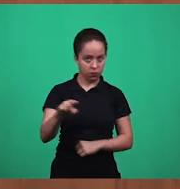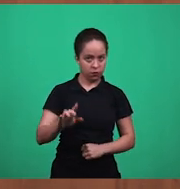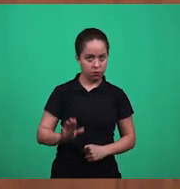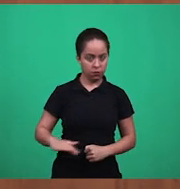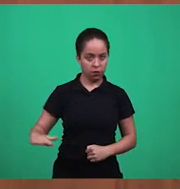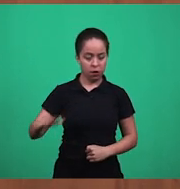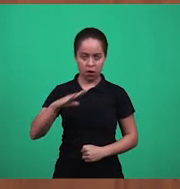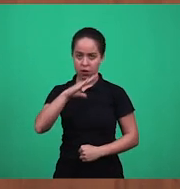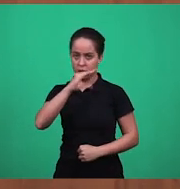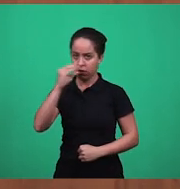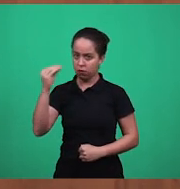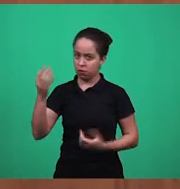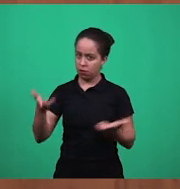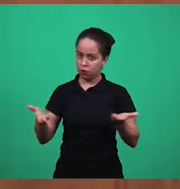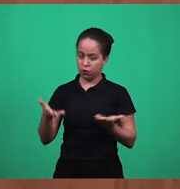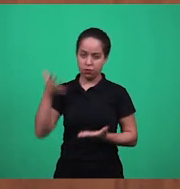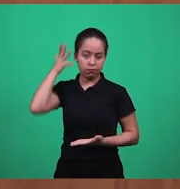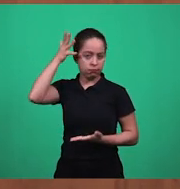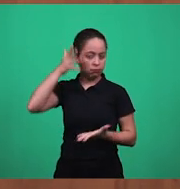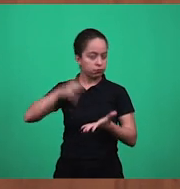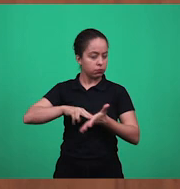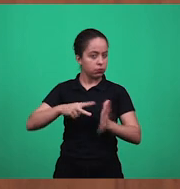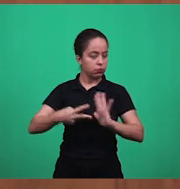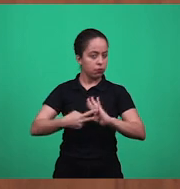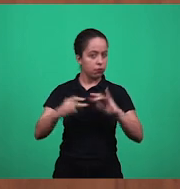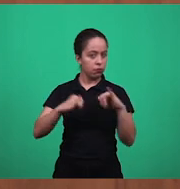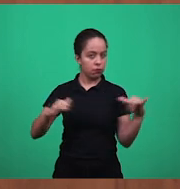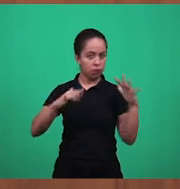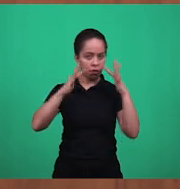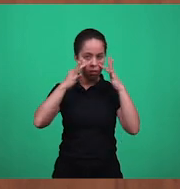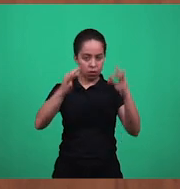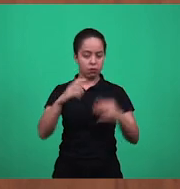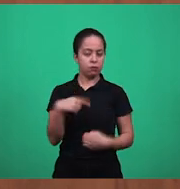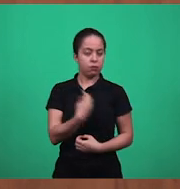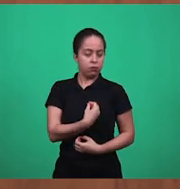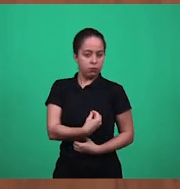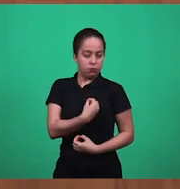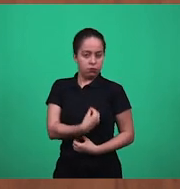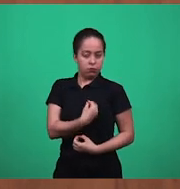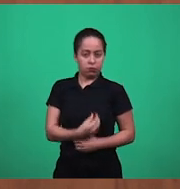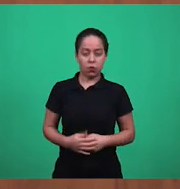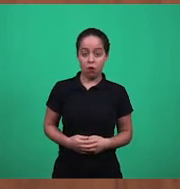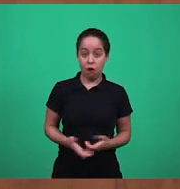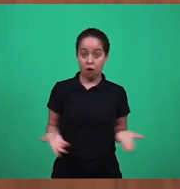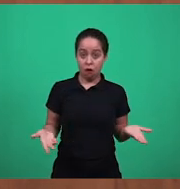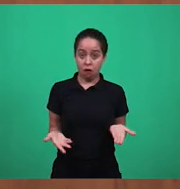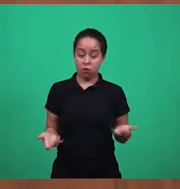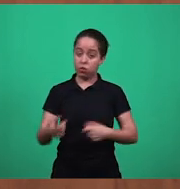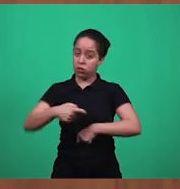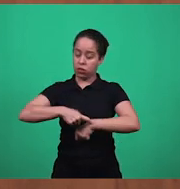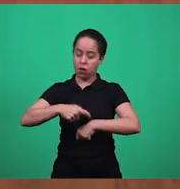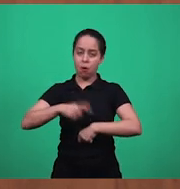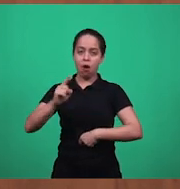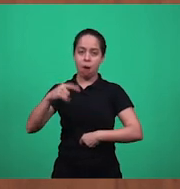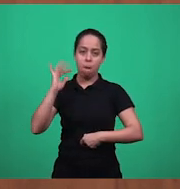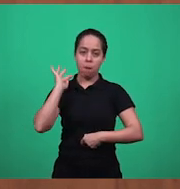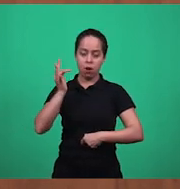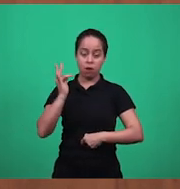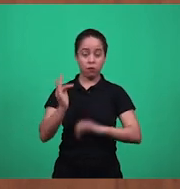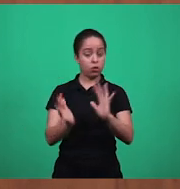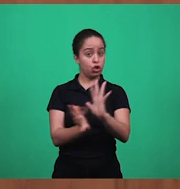Crianças e adolescentes, essa palavra é um alerta para as nossas vidas. Nós estamos no tempo do